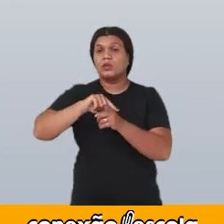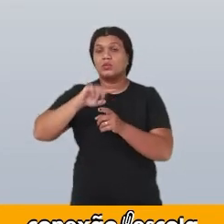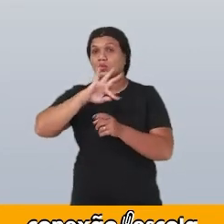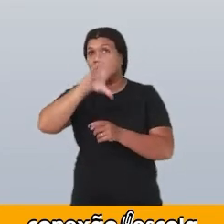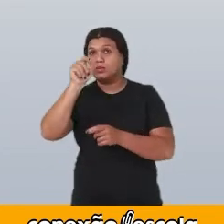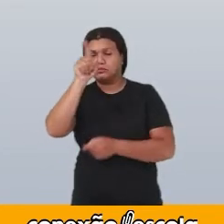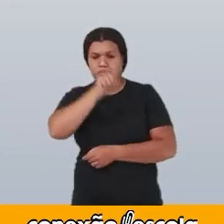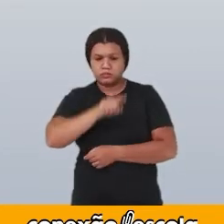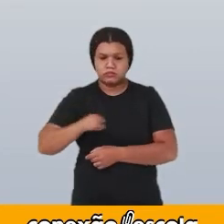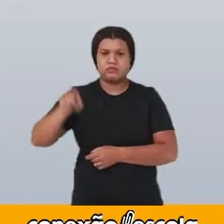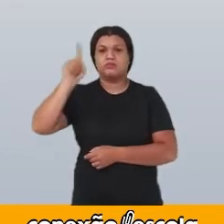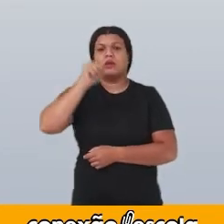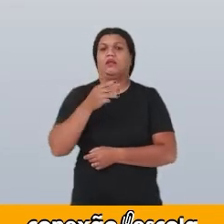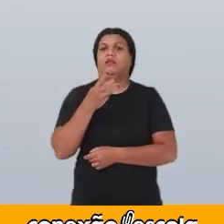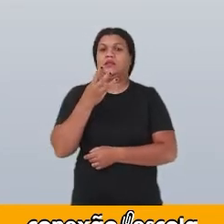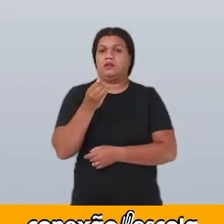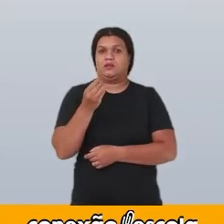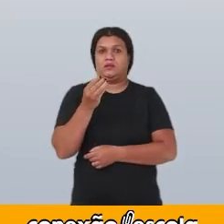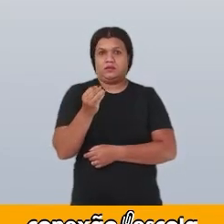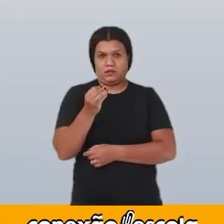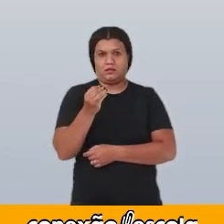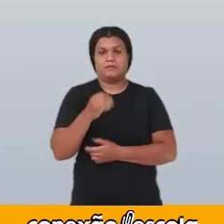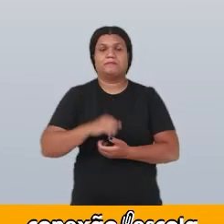que é 360 graus.